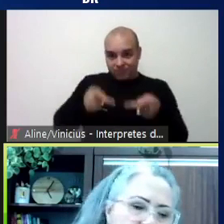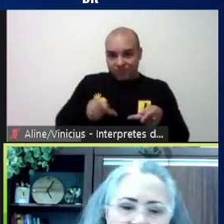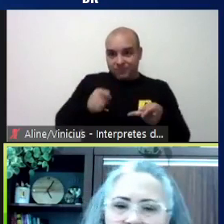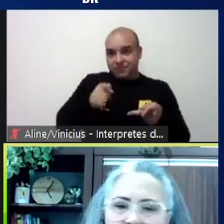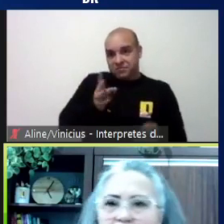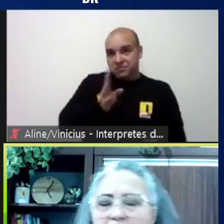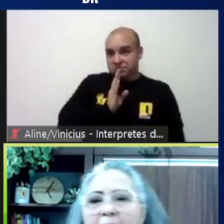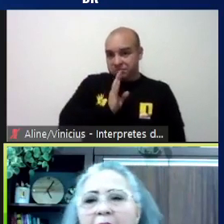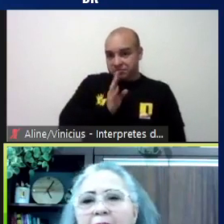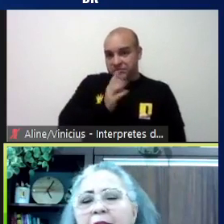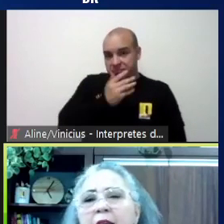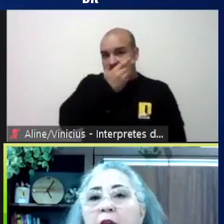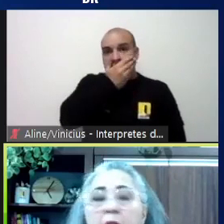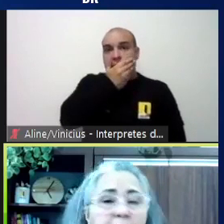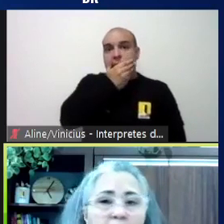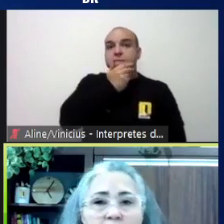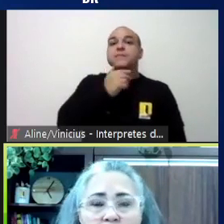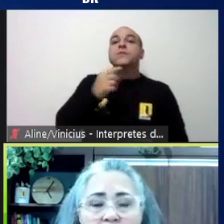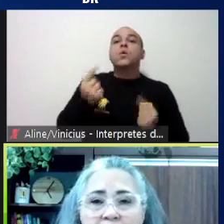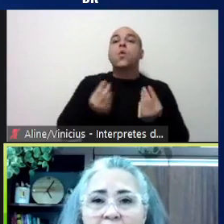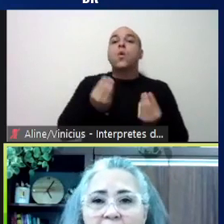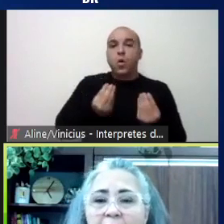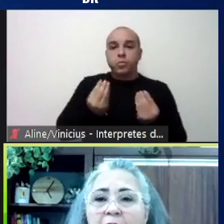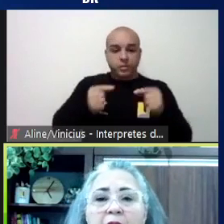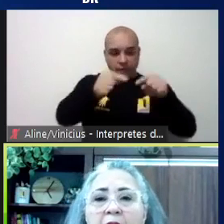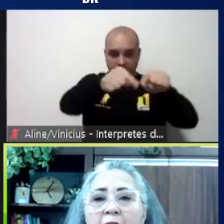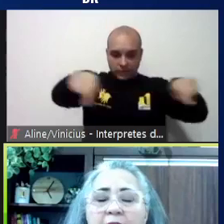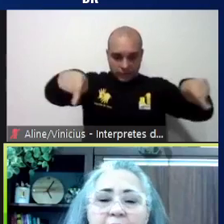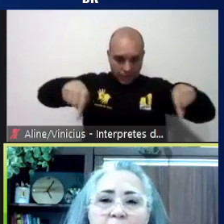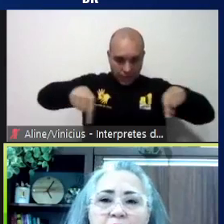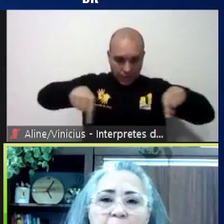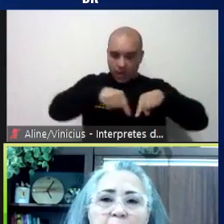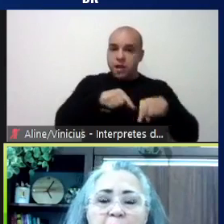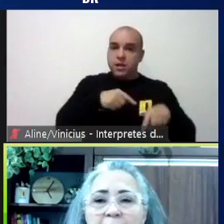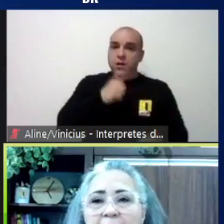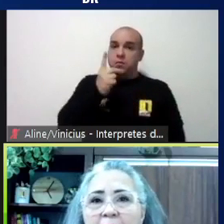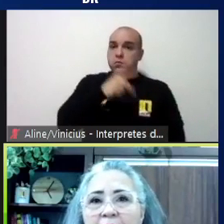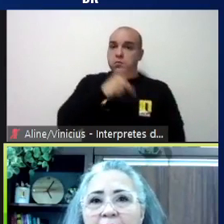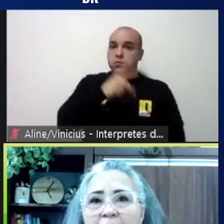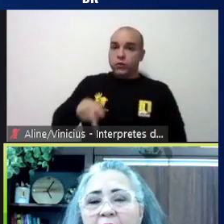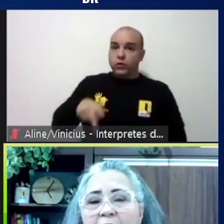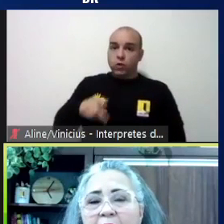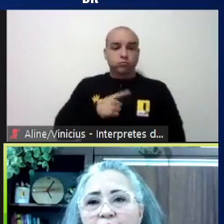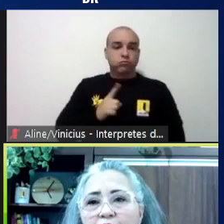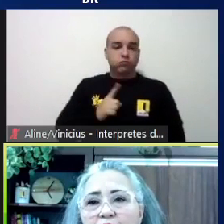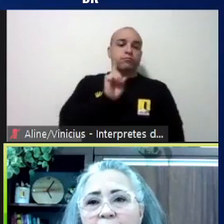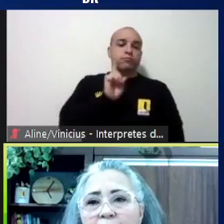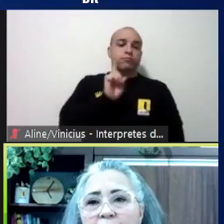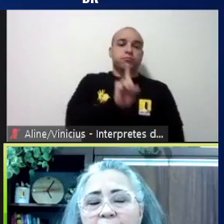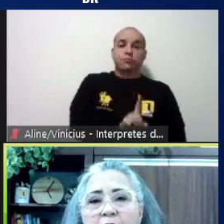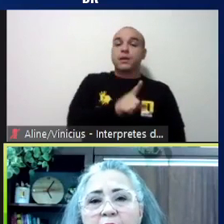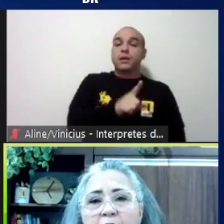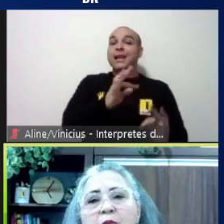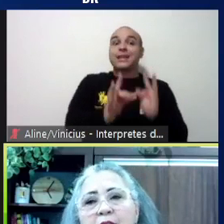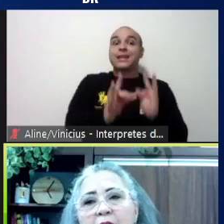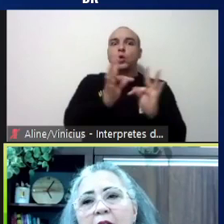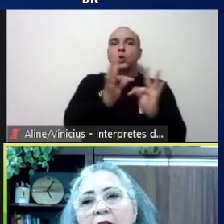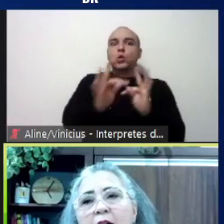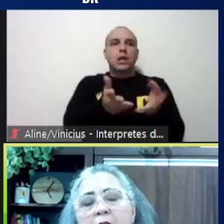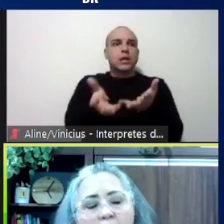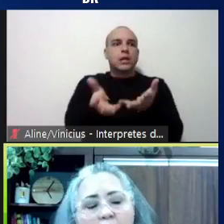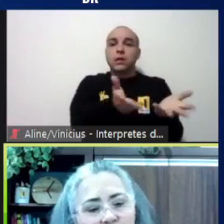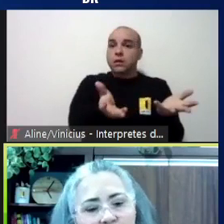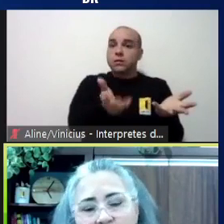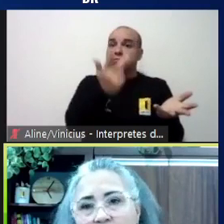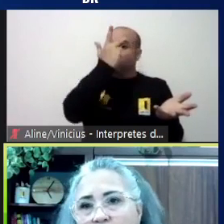alta vulnerabilidade, que estão em sala. E lá estão disponibilizadas as tecnologias. Temos lá